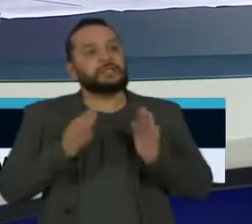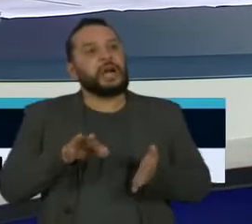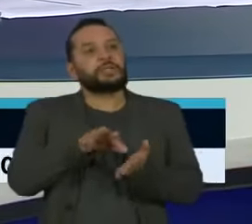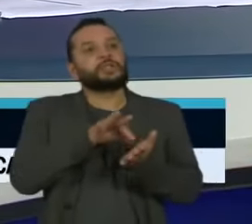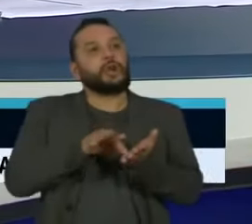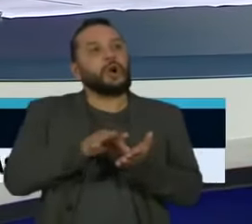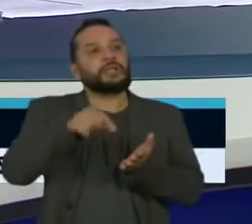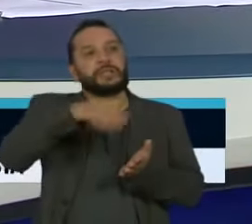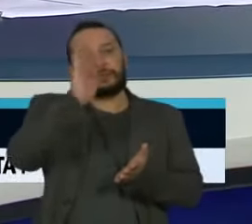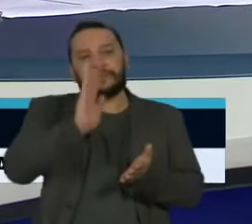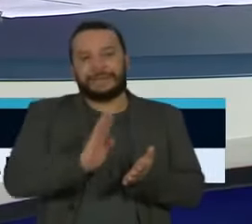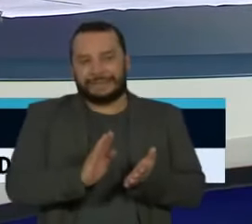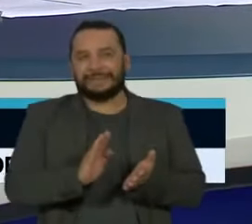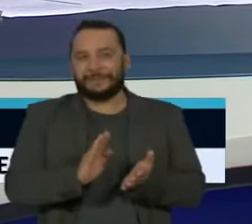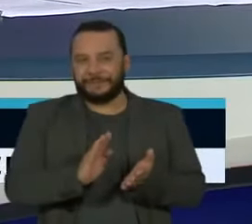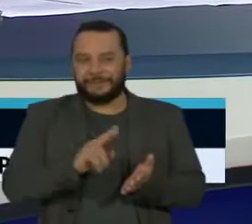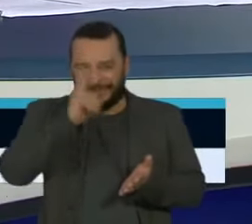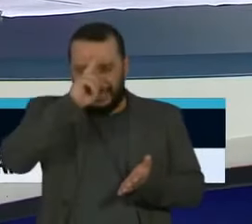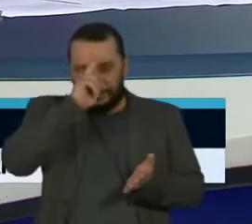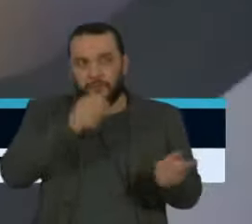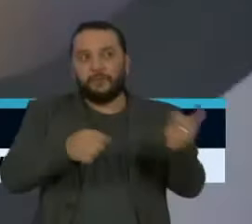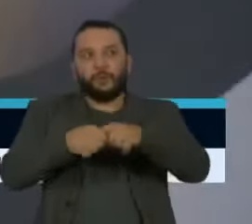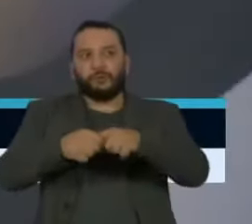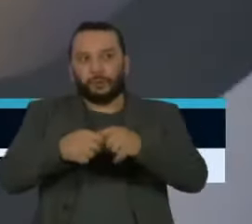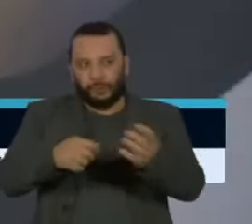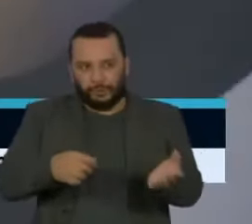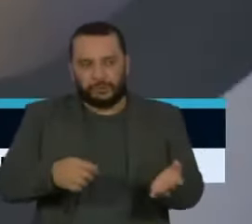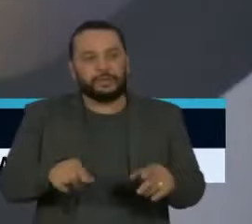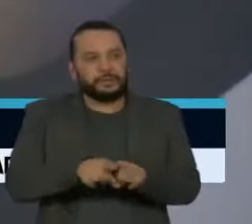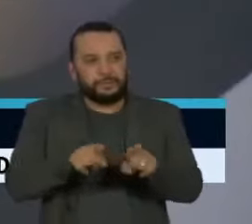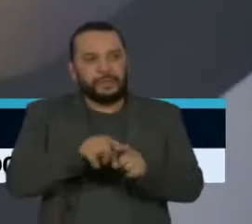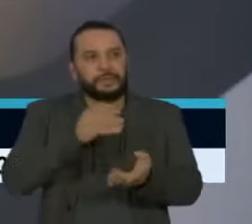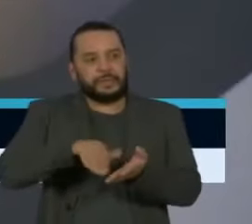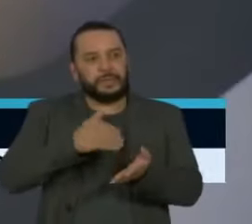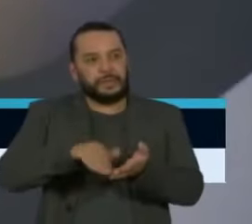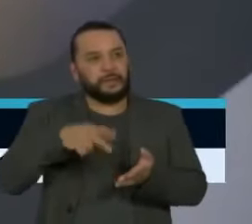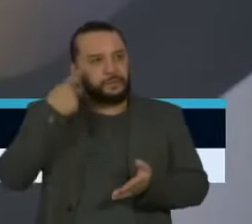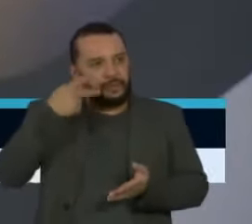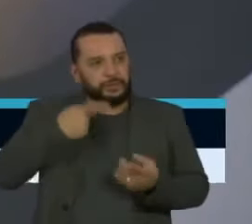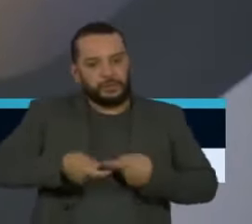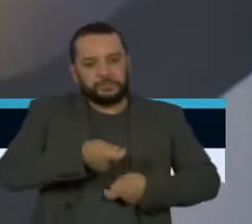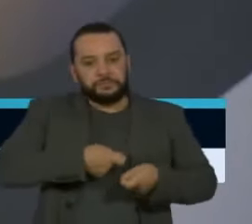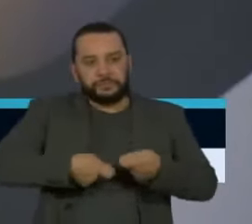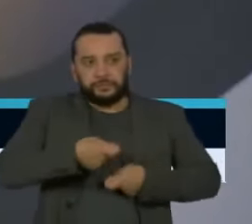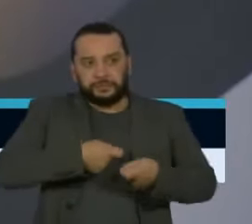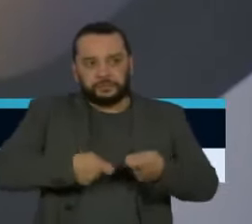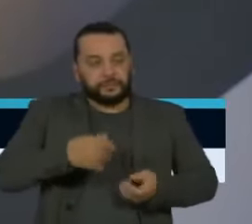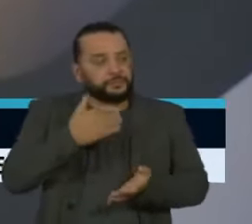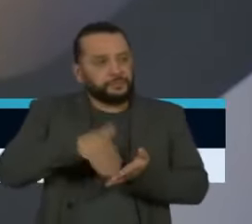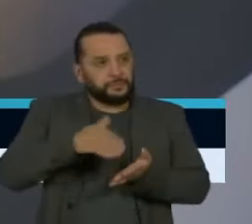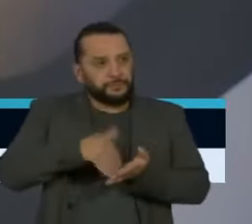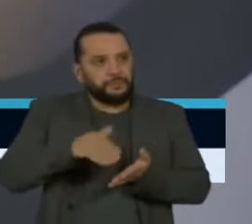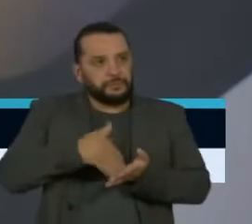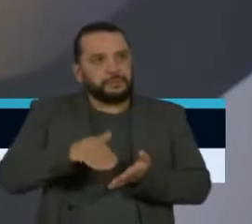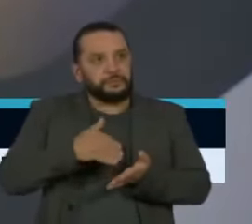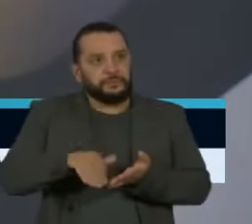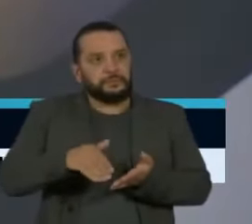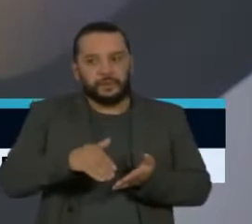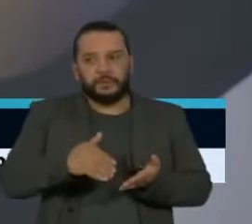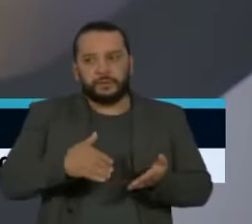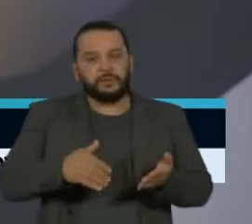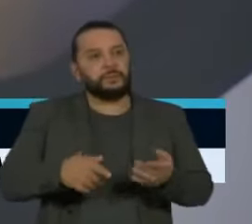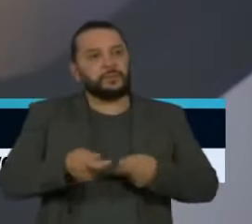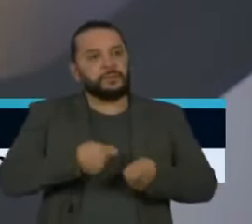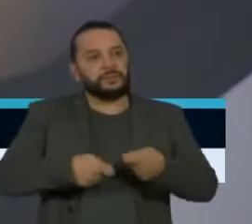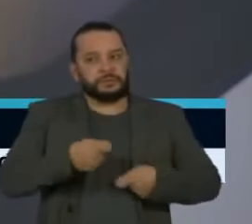soja brasileiros. Então, eu me lembrei que um secretário de Política Econômica, se eu não me engano, um secretário do Ministério não de Política Econômica, ele